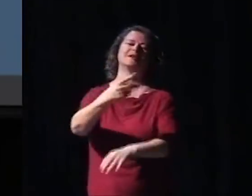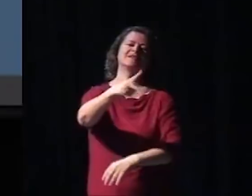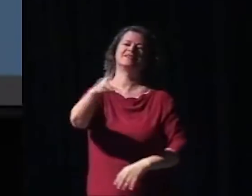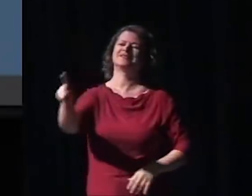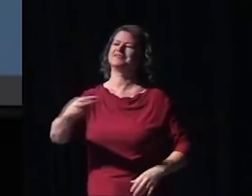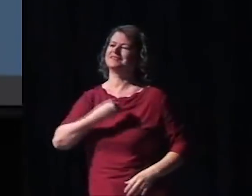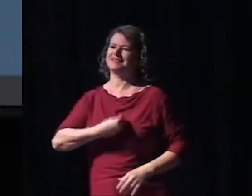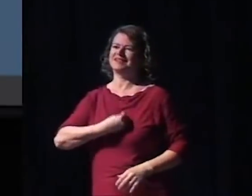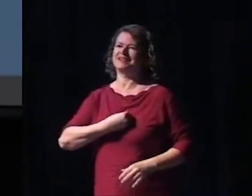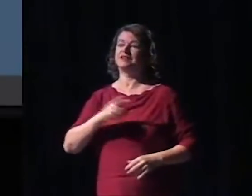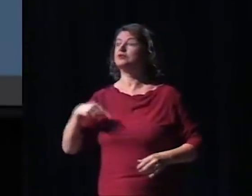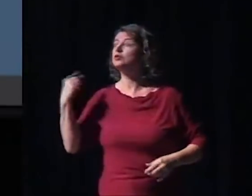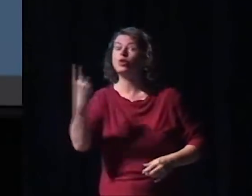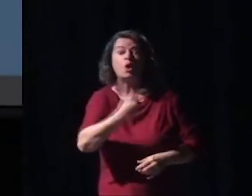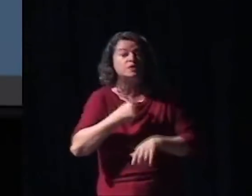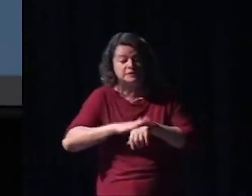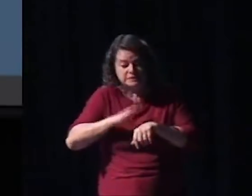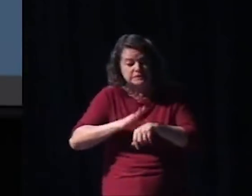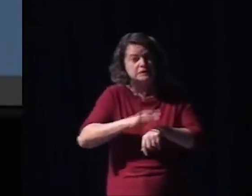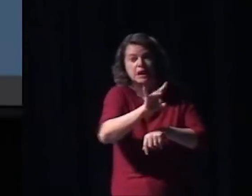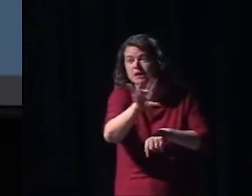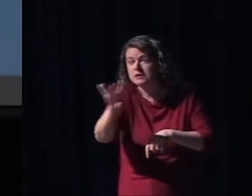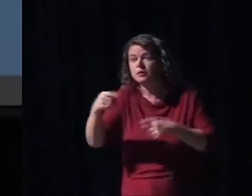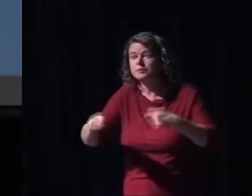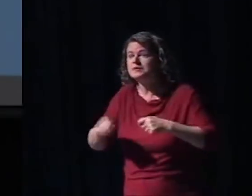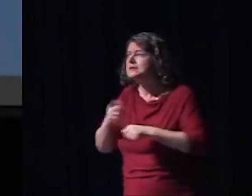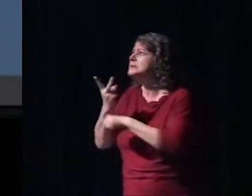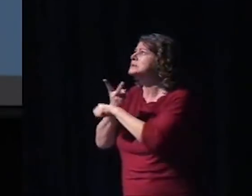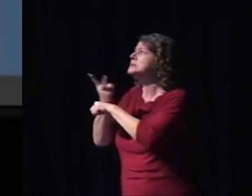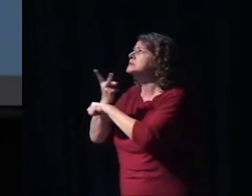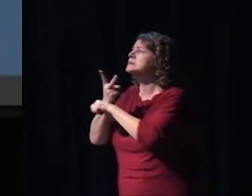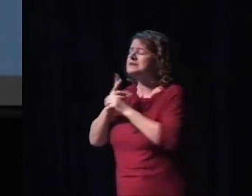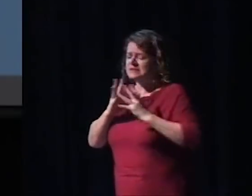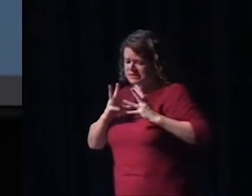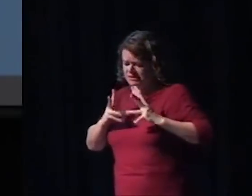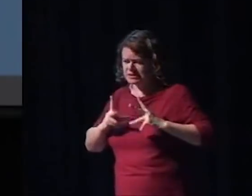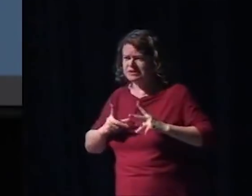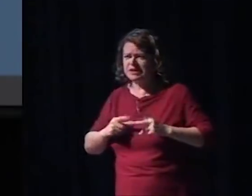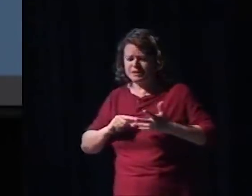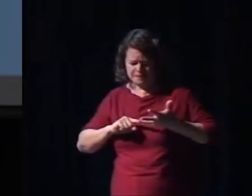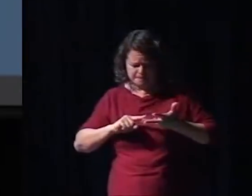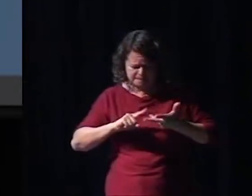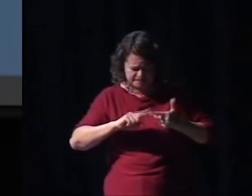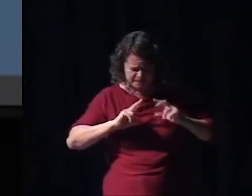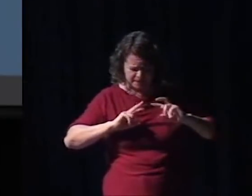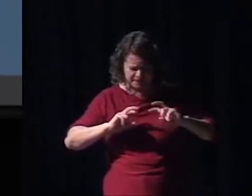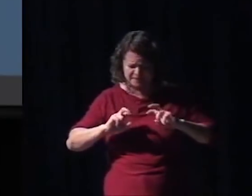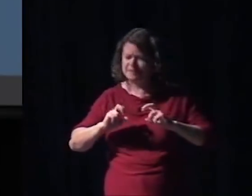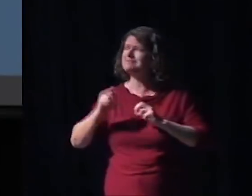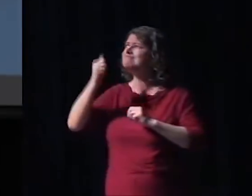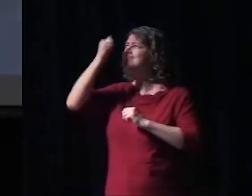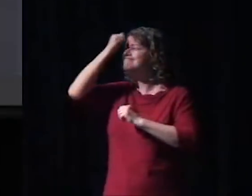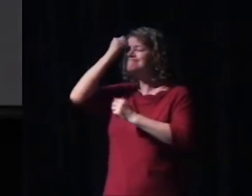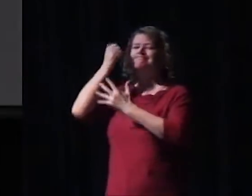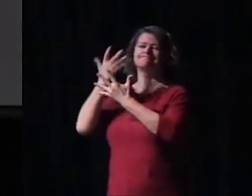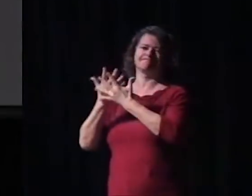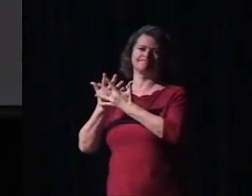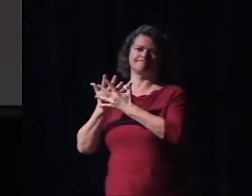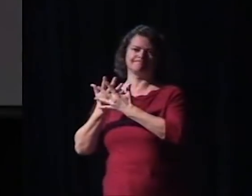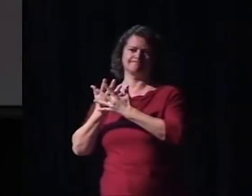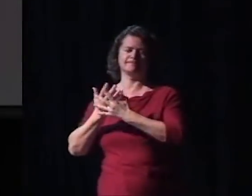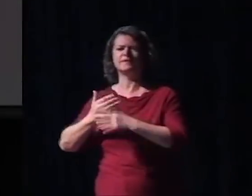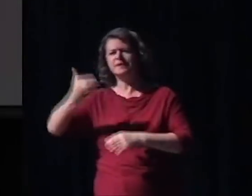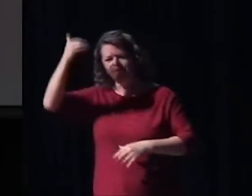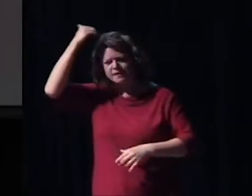recomeçar a consagração, é tempo de santificar novamente. Amém? Feche seus olhos. Se você fecha seus olhos, pode abaixar